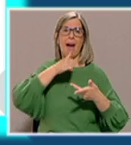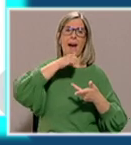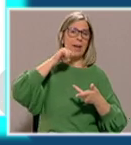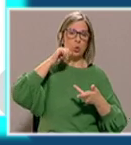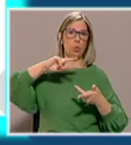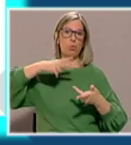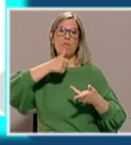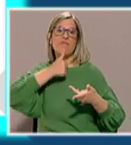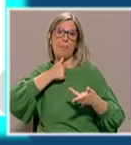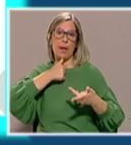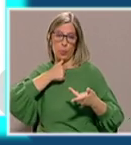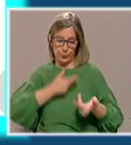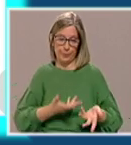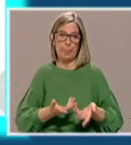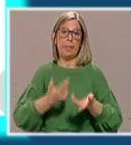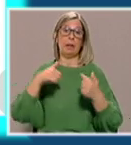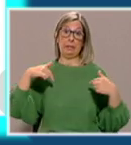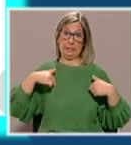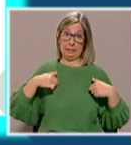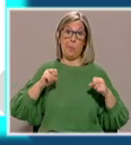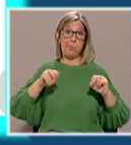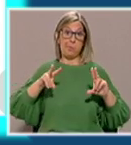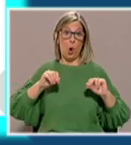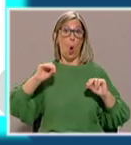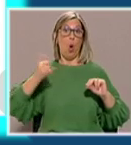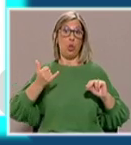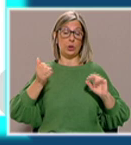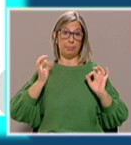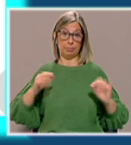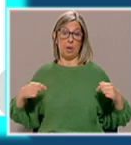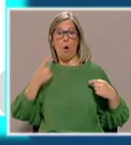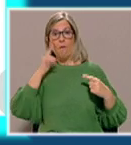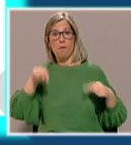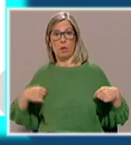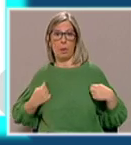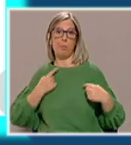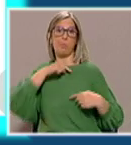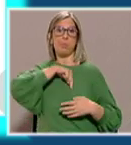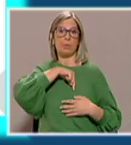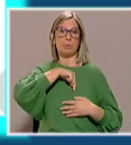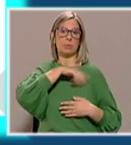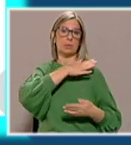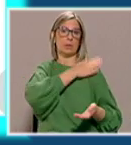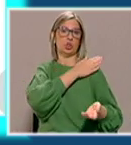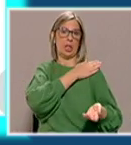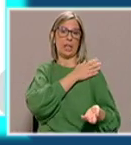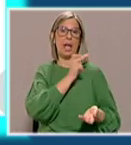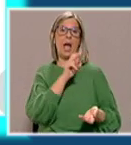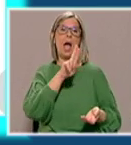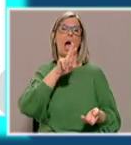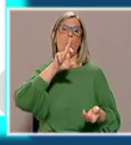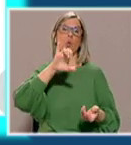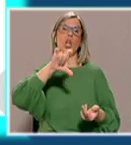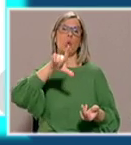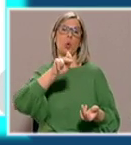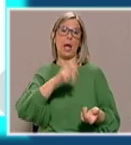já oxigenado regressa ao coração pelas veias pulmonares e entra na aurícula esquerda. Vou realçar aqui que